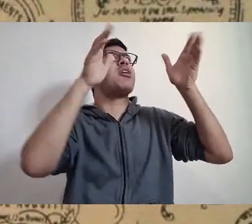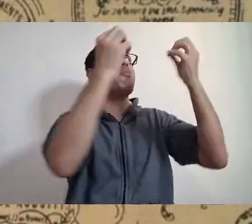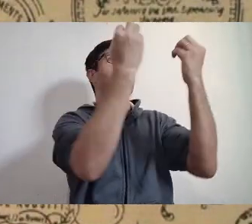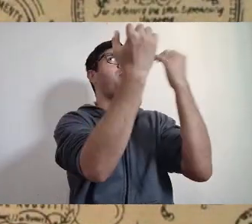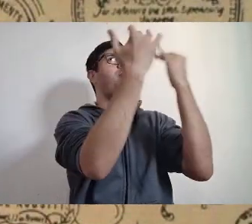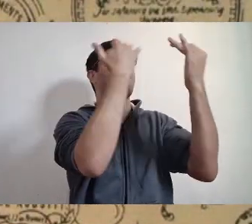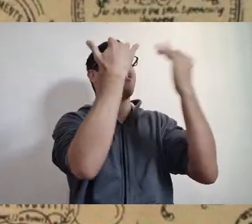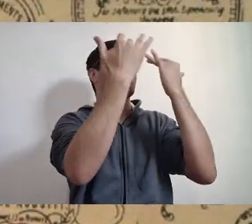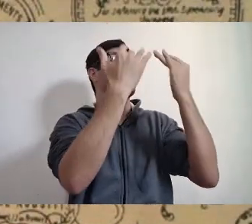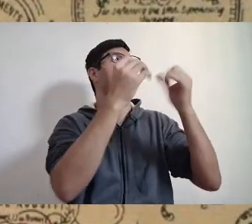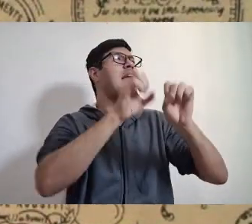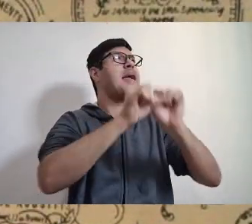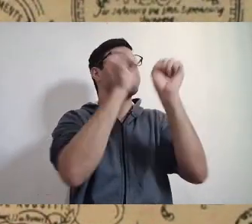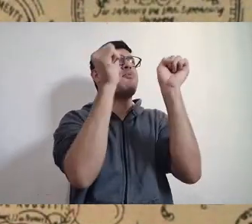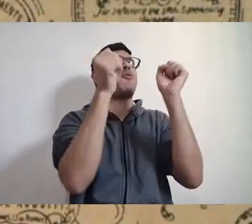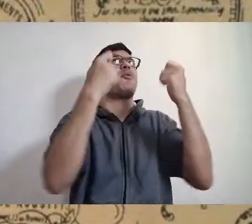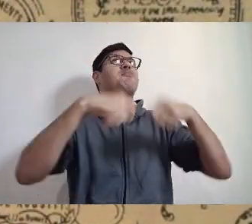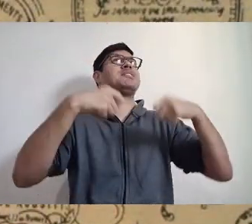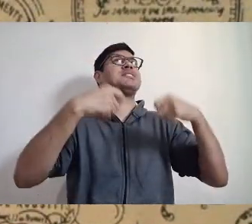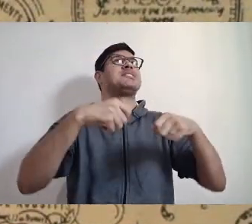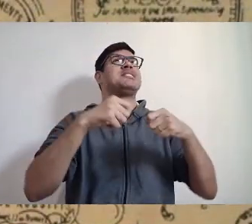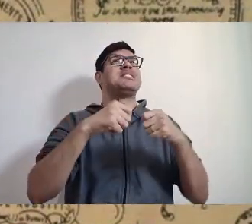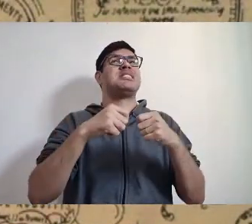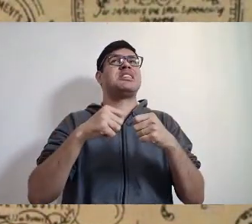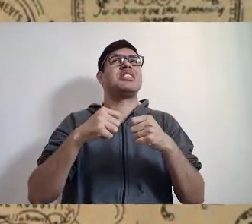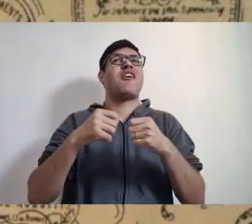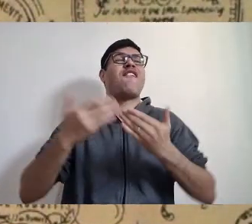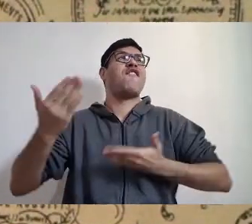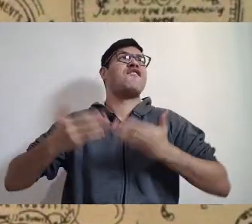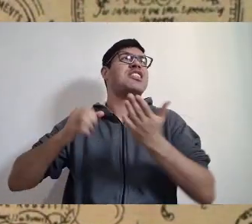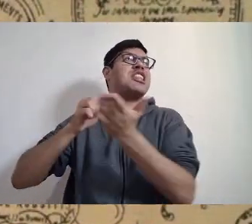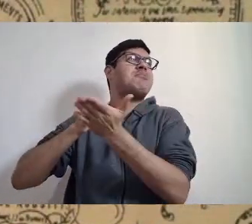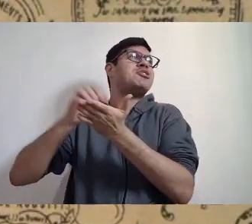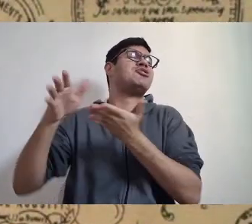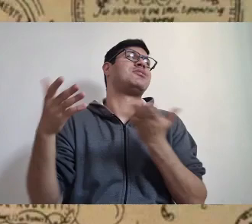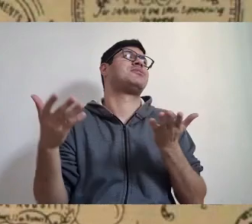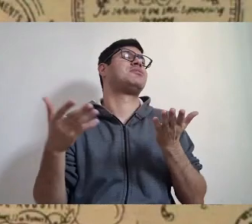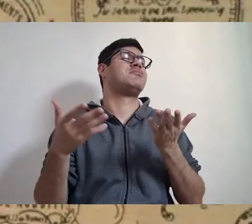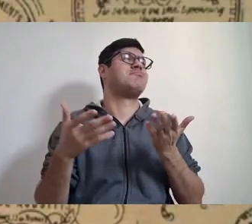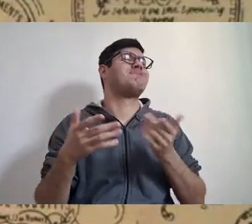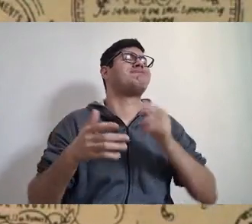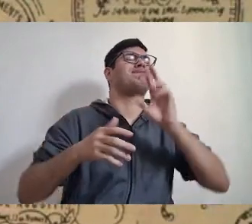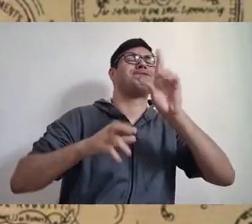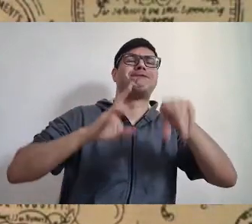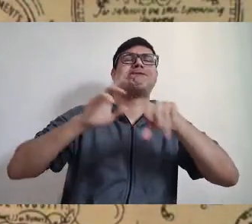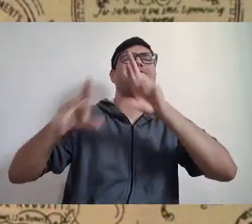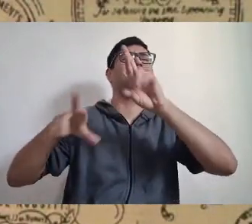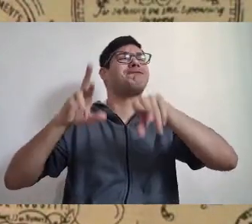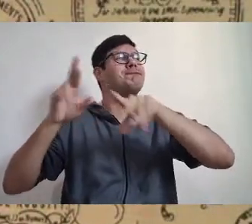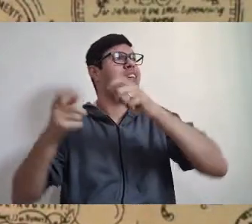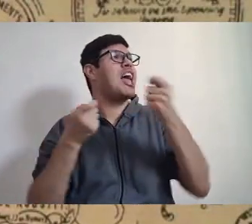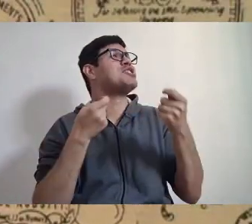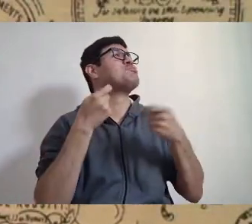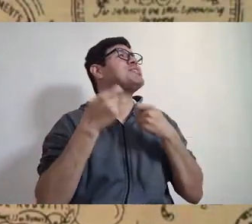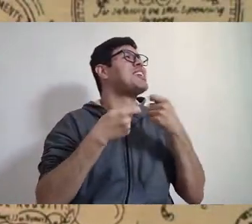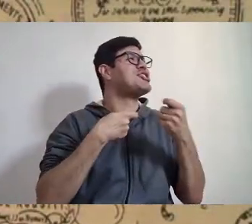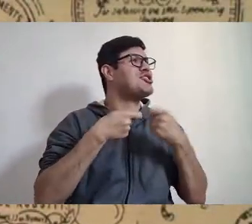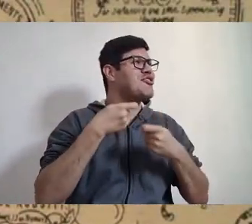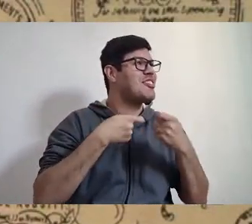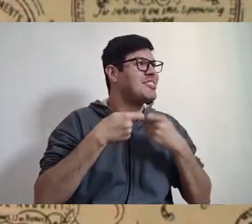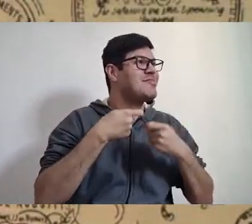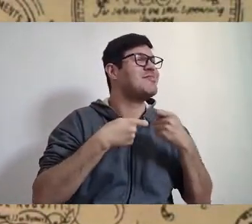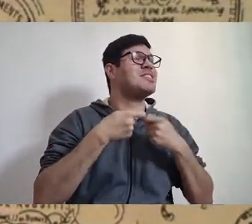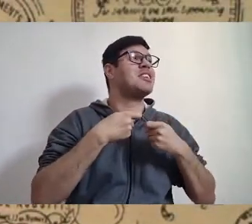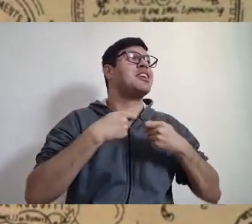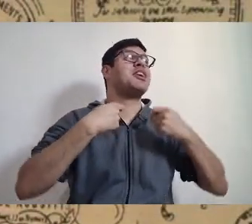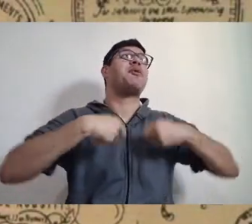Enfim, preciso demitir um funcionário, contratar outro. Então, são partes administrativas, igual você disse. Uma parte é a atuação